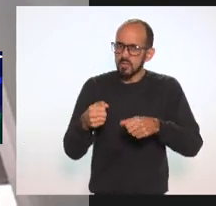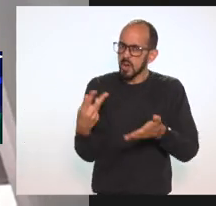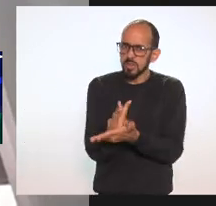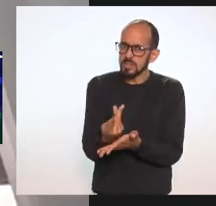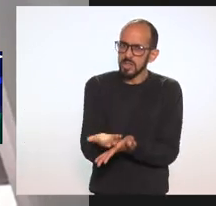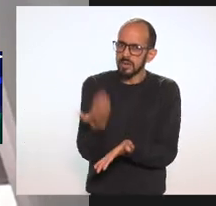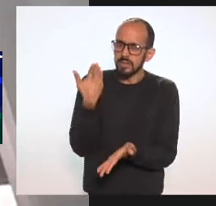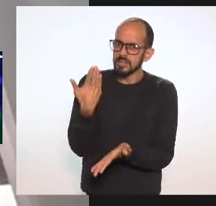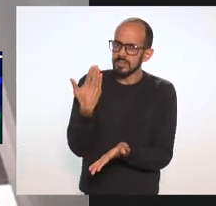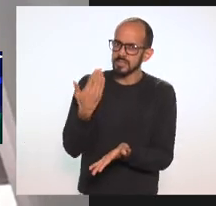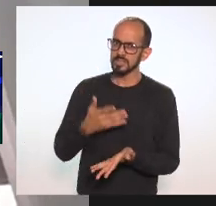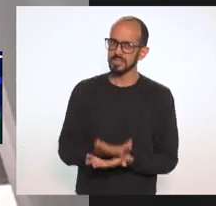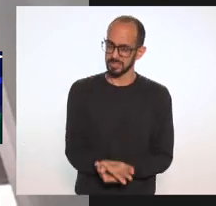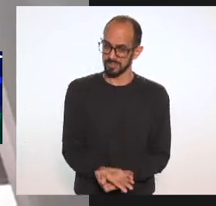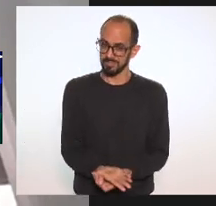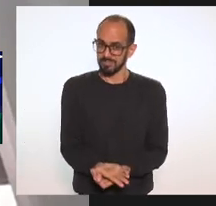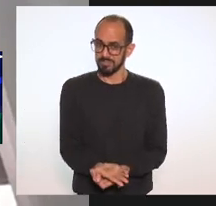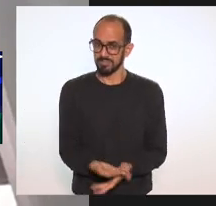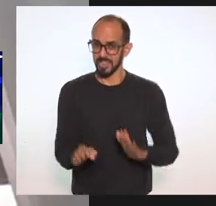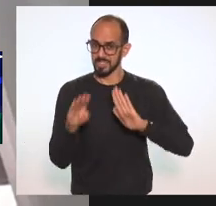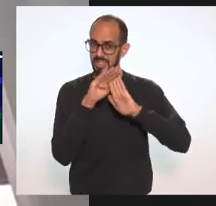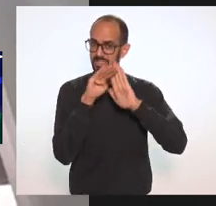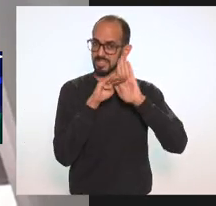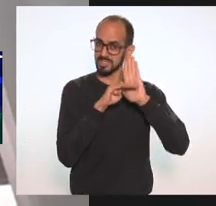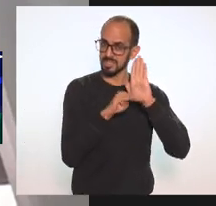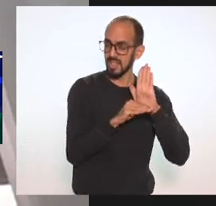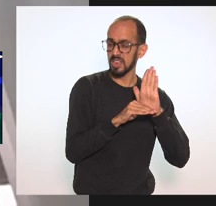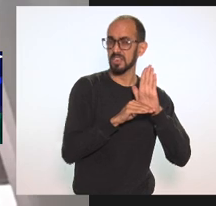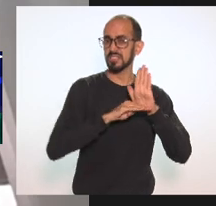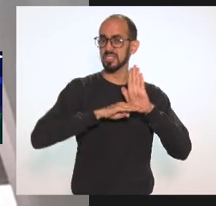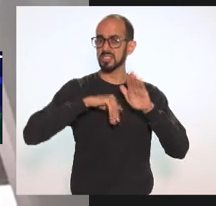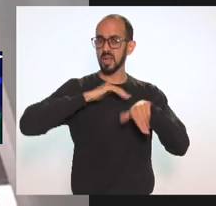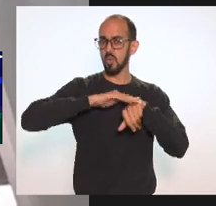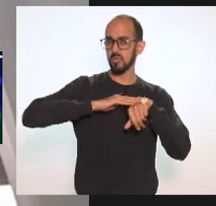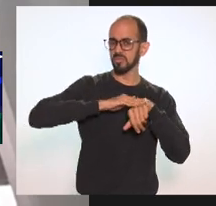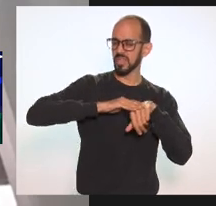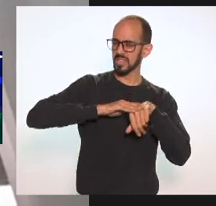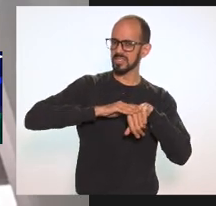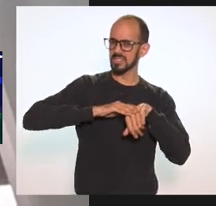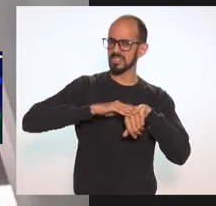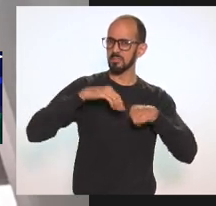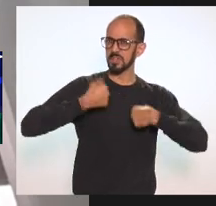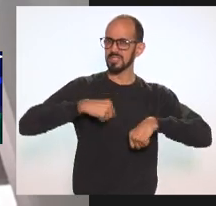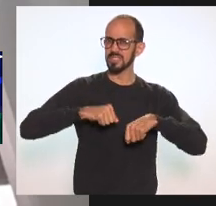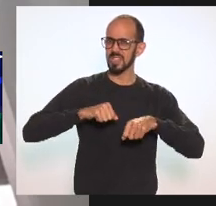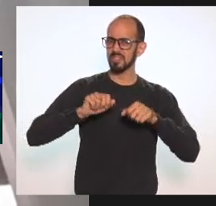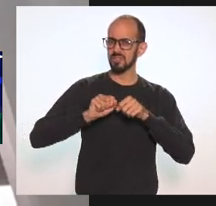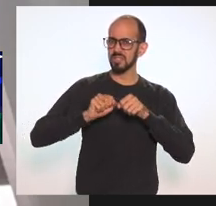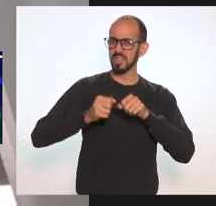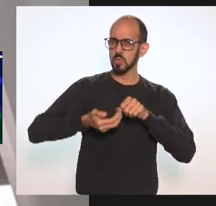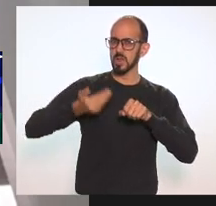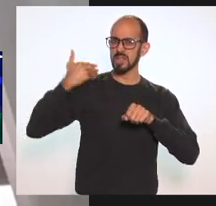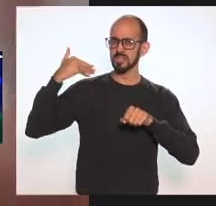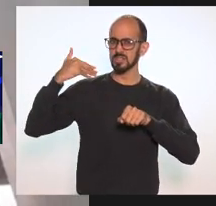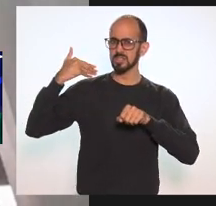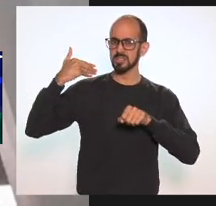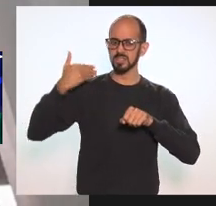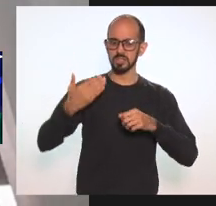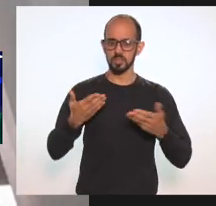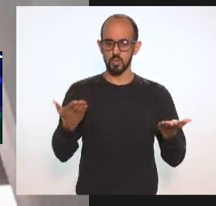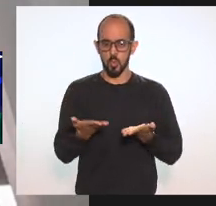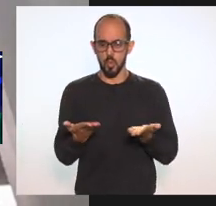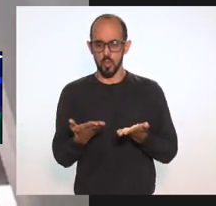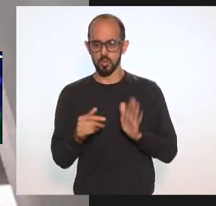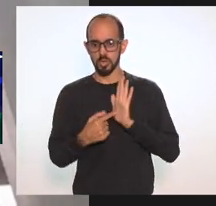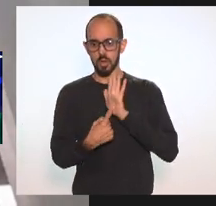e essa listagem essa essa essa conversa sempre que sendo feita e hoje sim ou